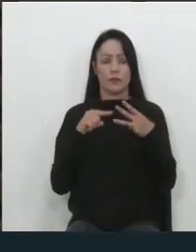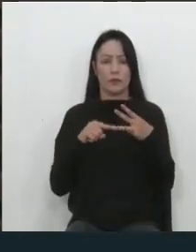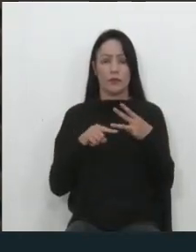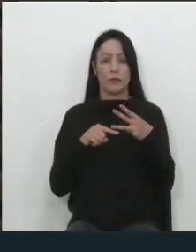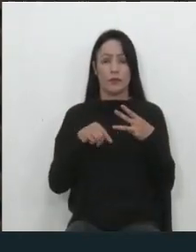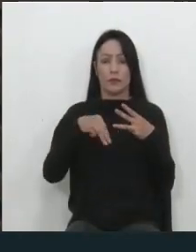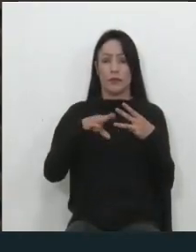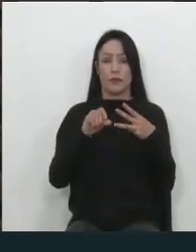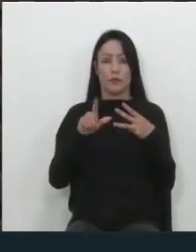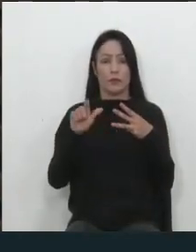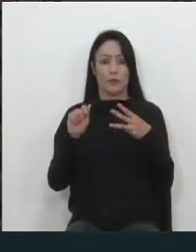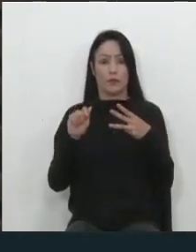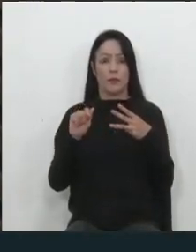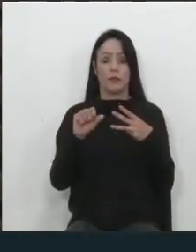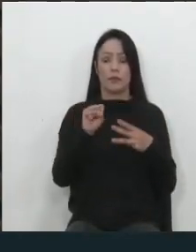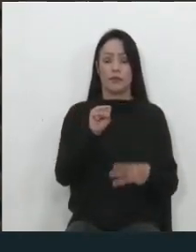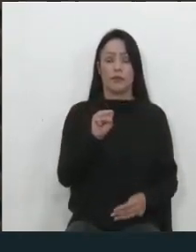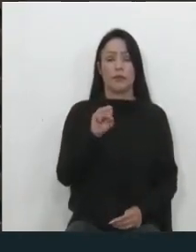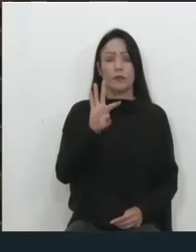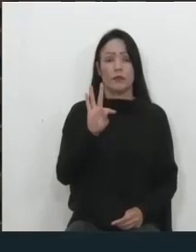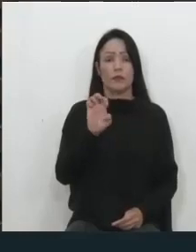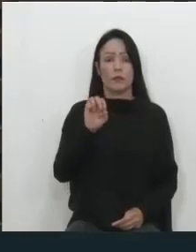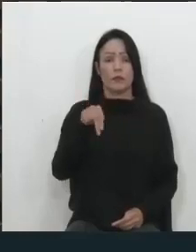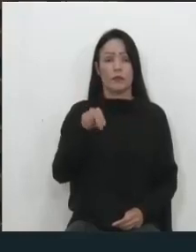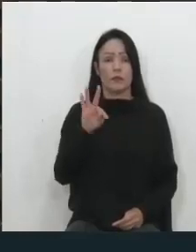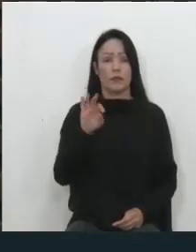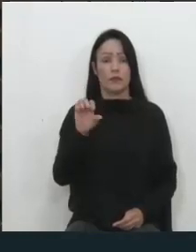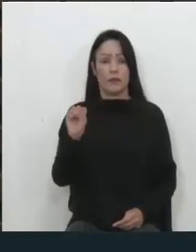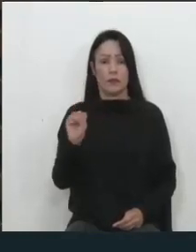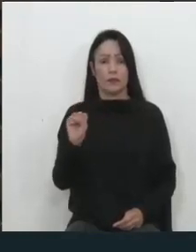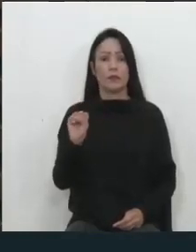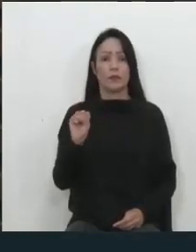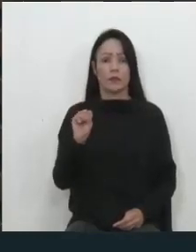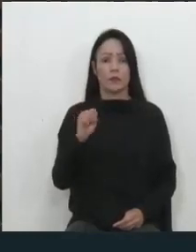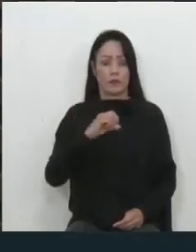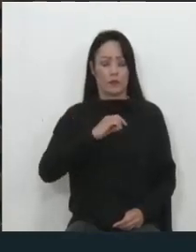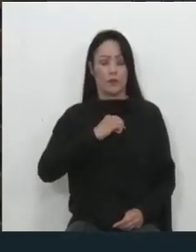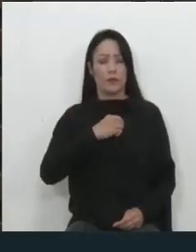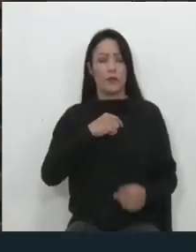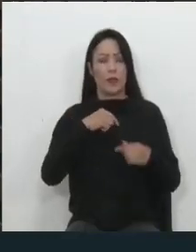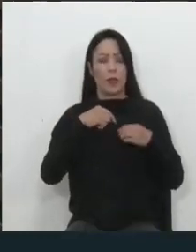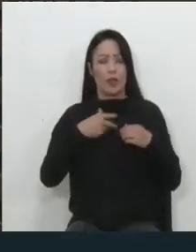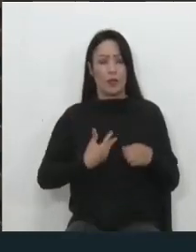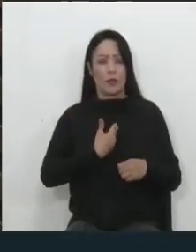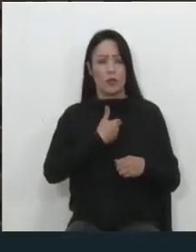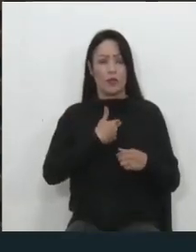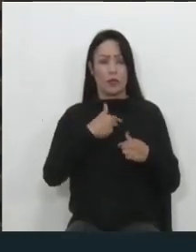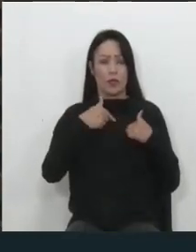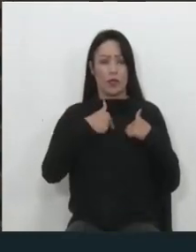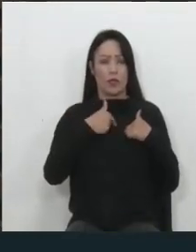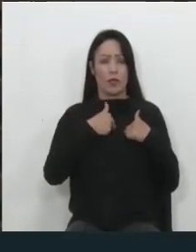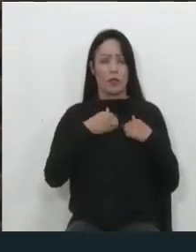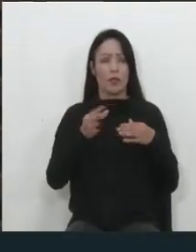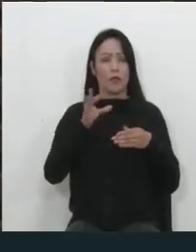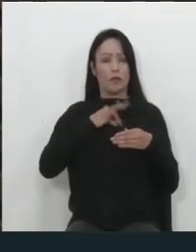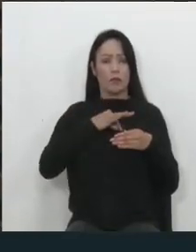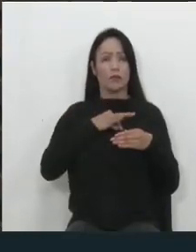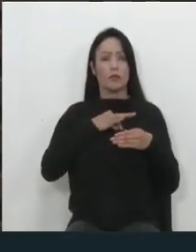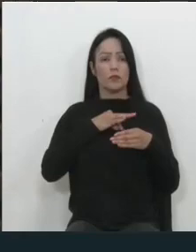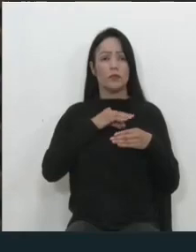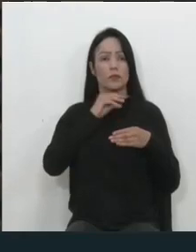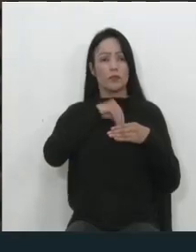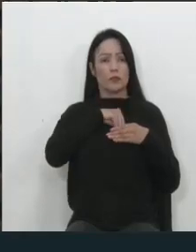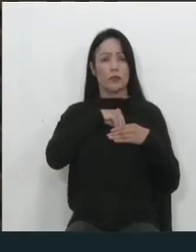são válvulas que se coloca no coração. Então, ó, não se esqueça, na hora da emenda do